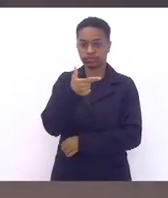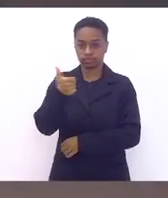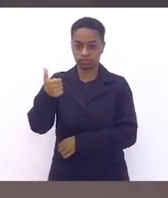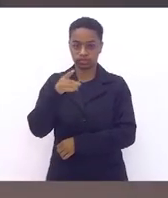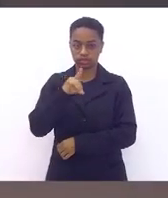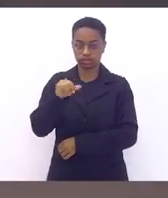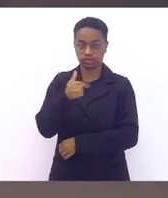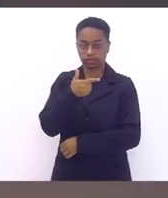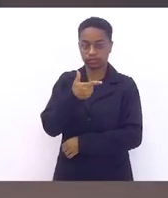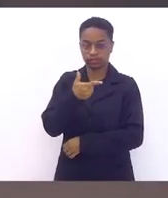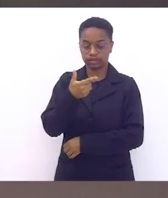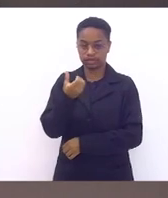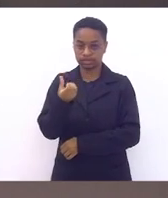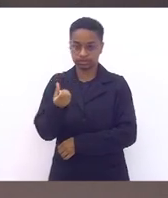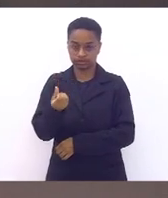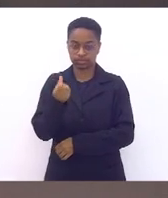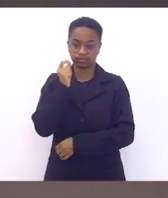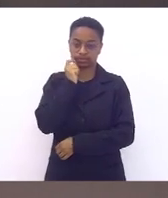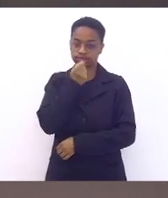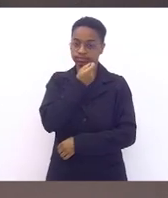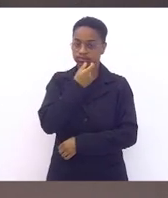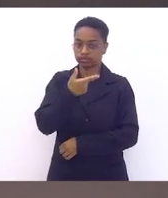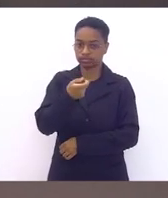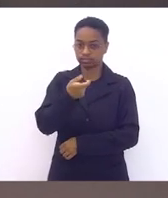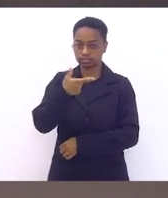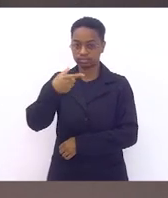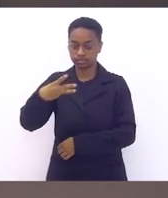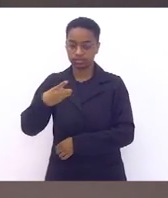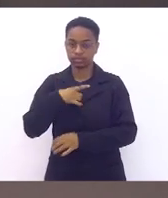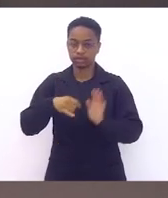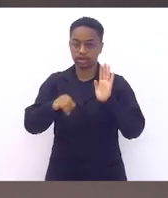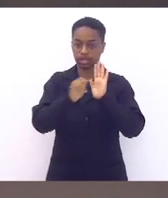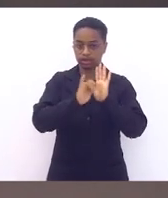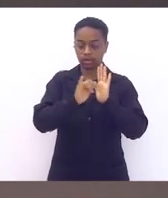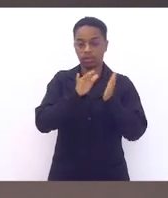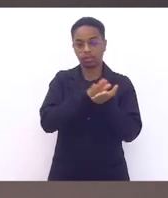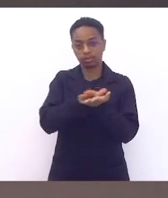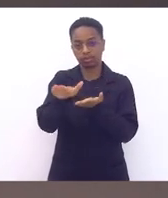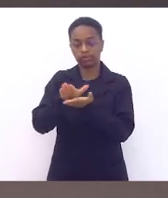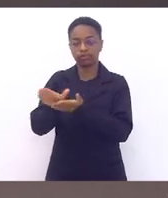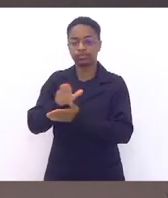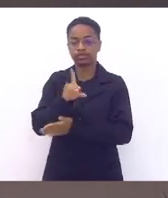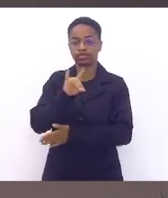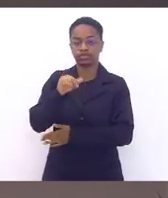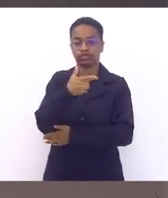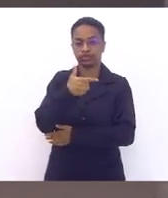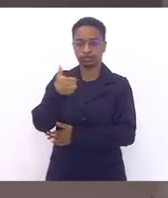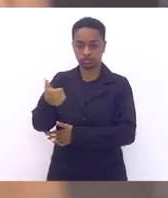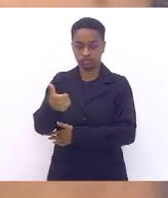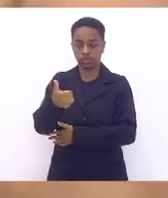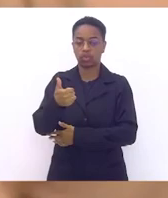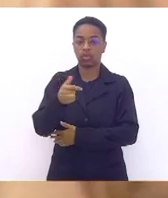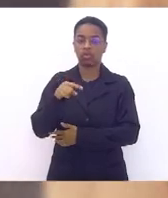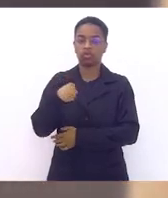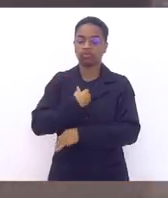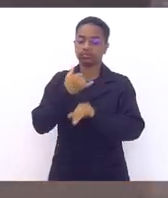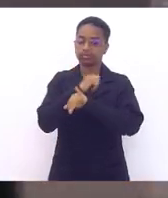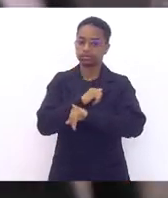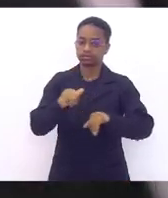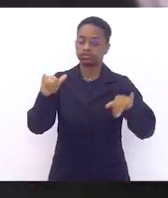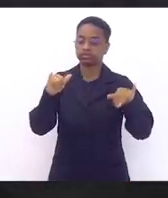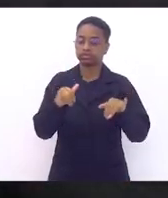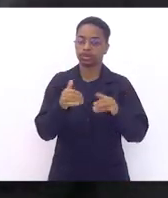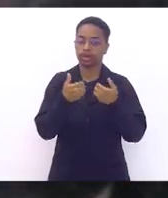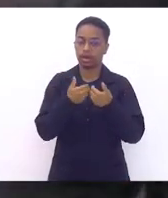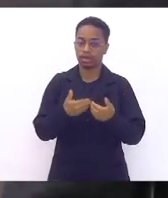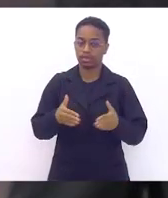de 2023, conforme edital publicado em 21 de setembro de 2023, declaro abertos os trabalhos